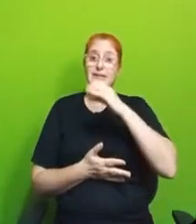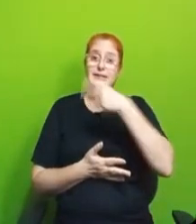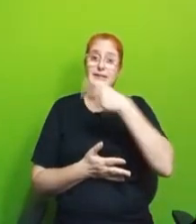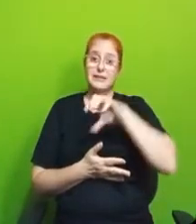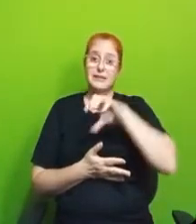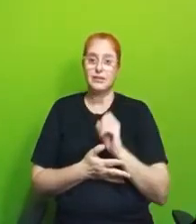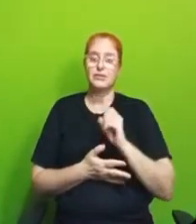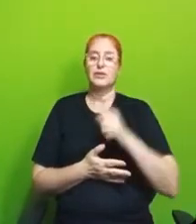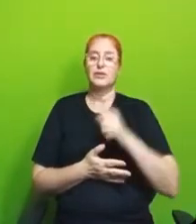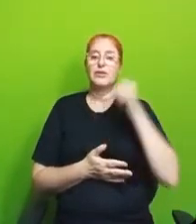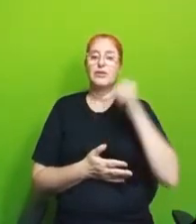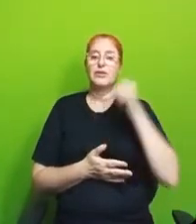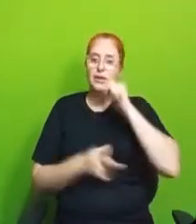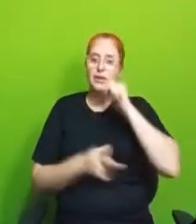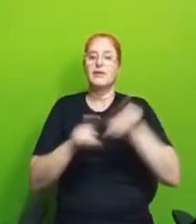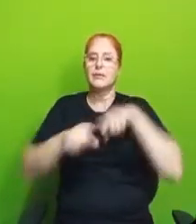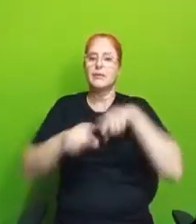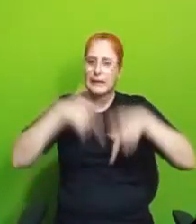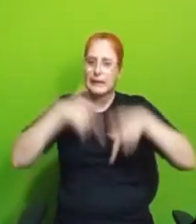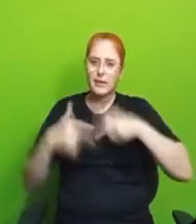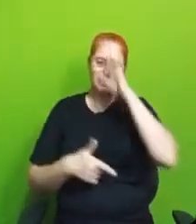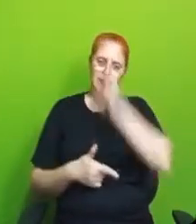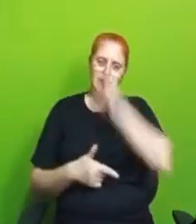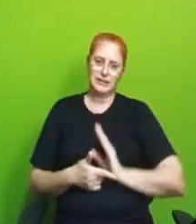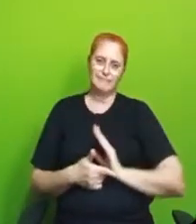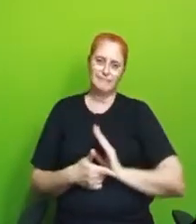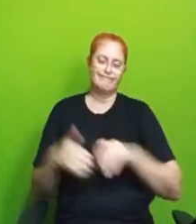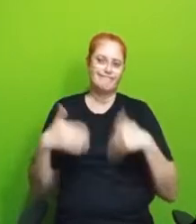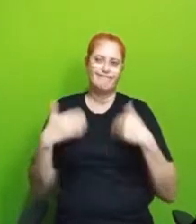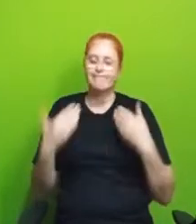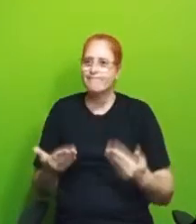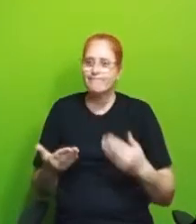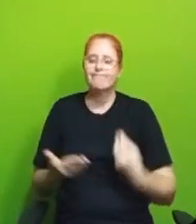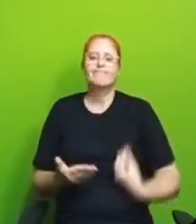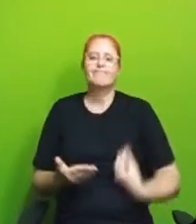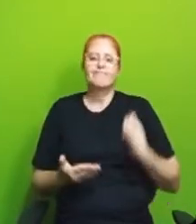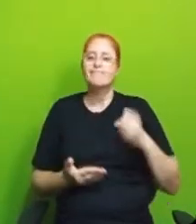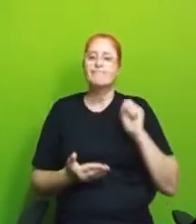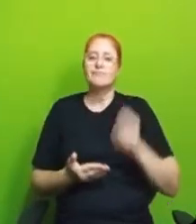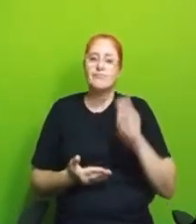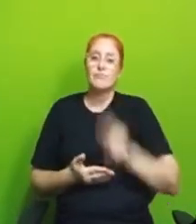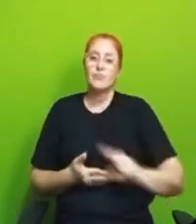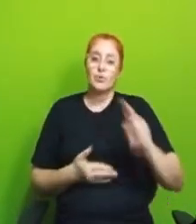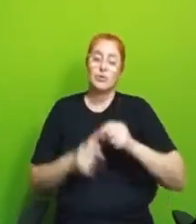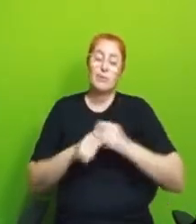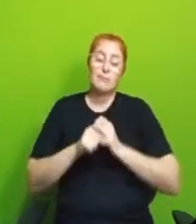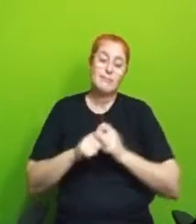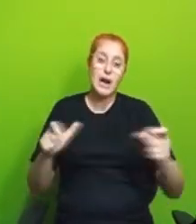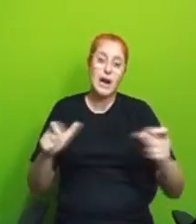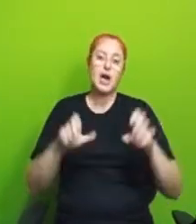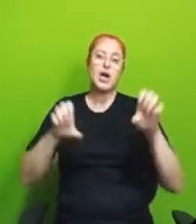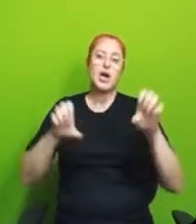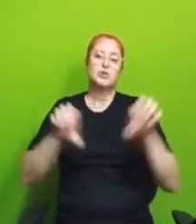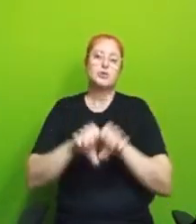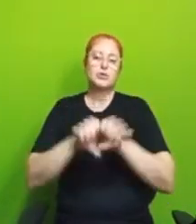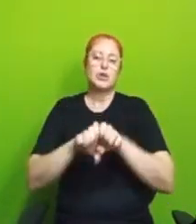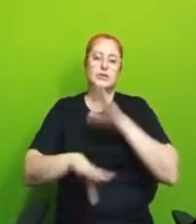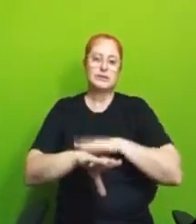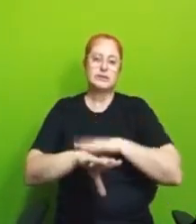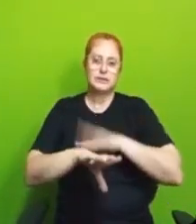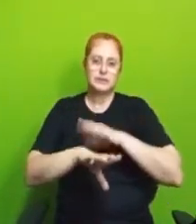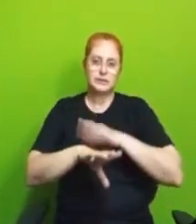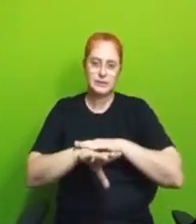não remunerado. Então, há, de fato, um uso cada vez maior, estrutural desse tempo para mediar aí as